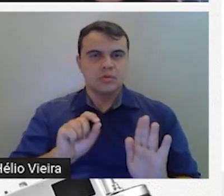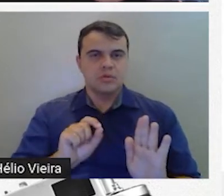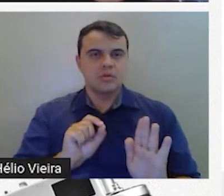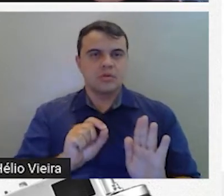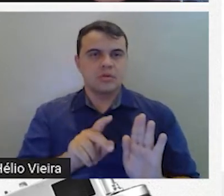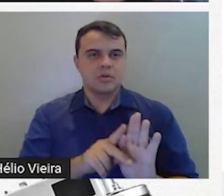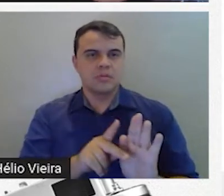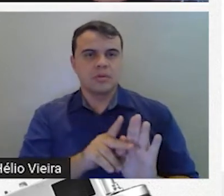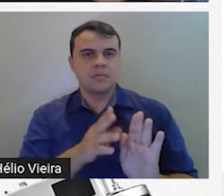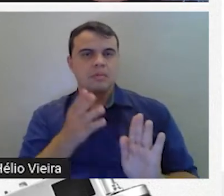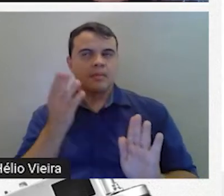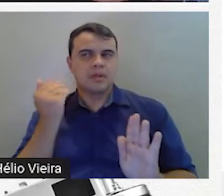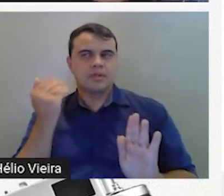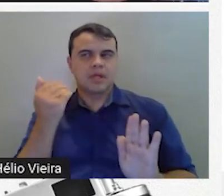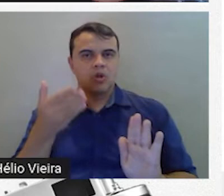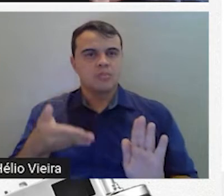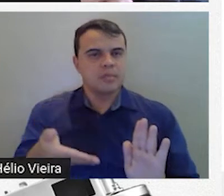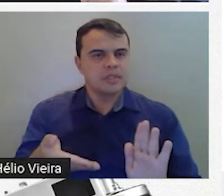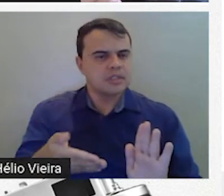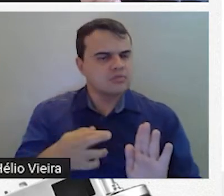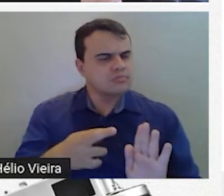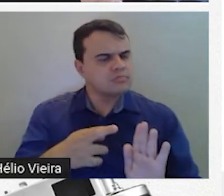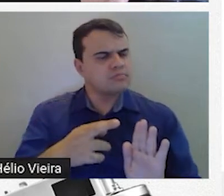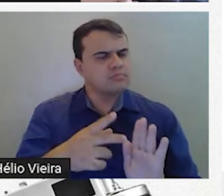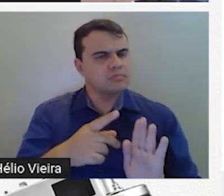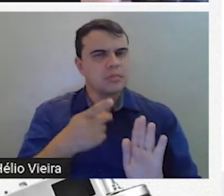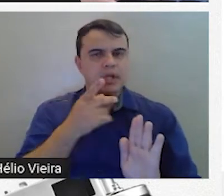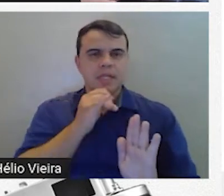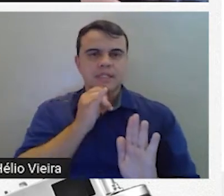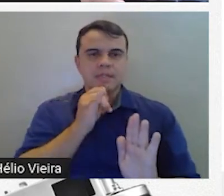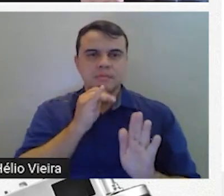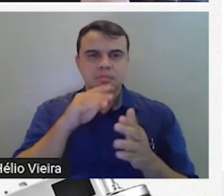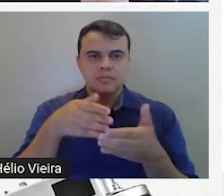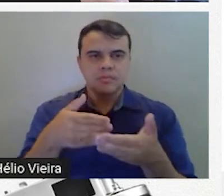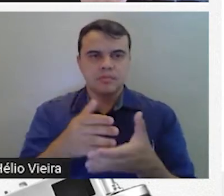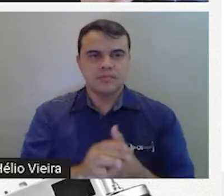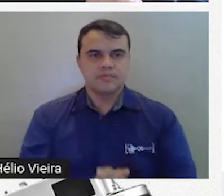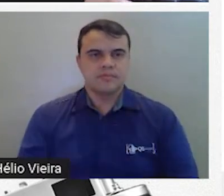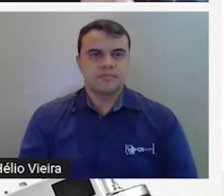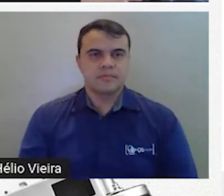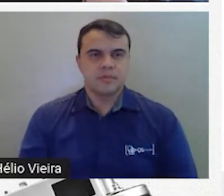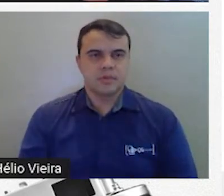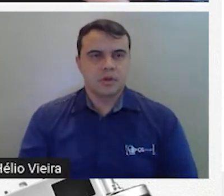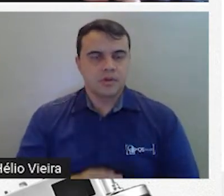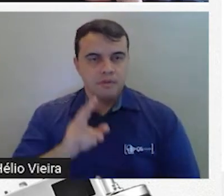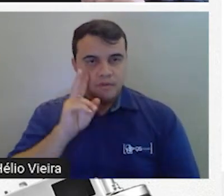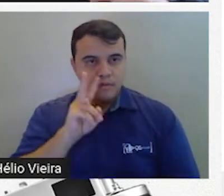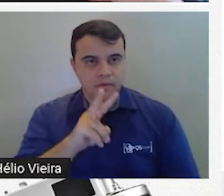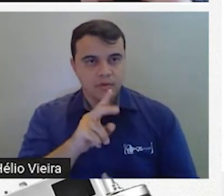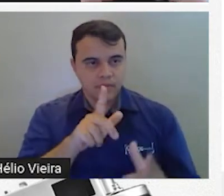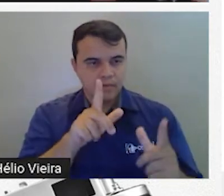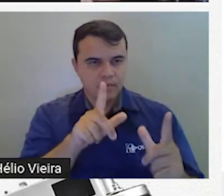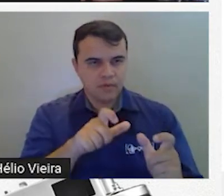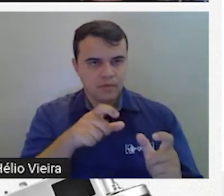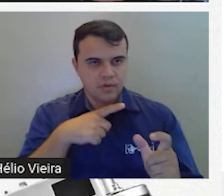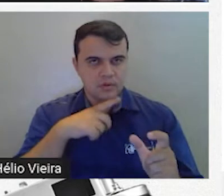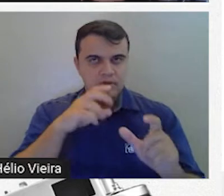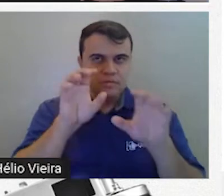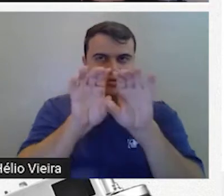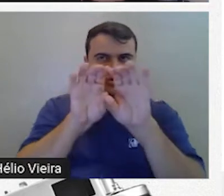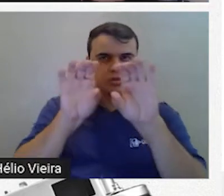do passado e do presente, né? Por exemplo, quando a gente vê uma fotografia de céu, a gente